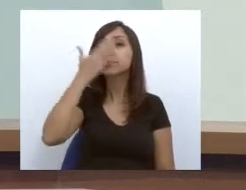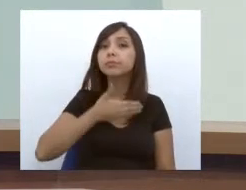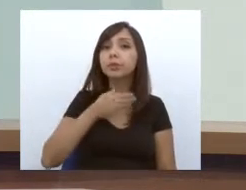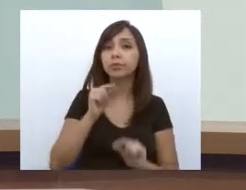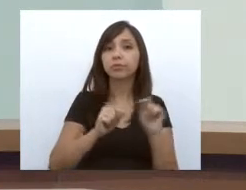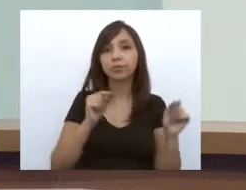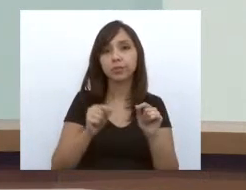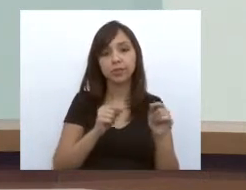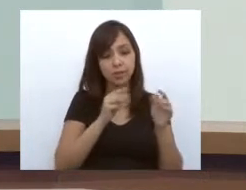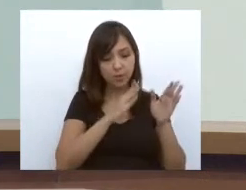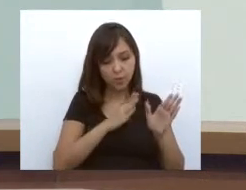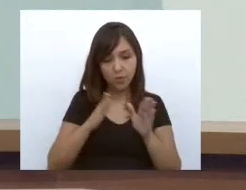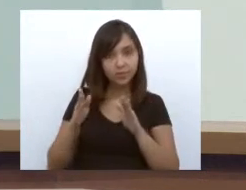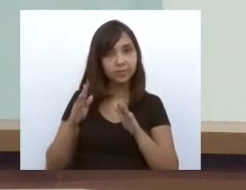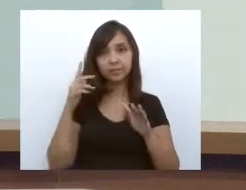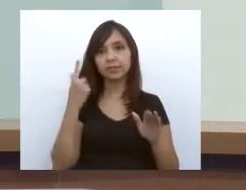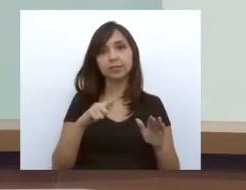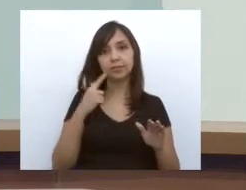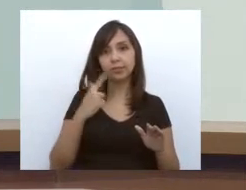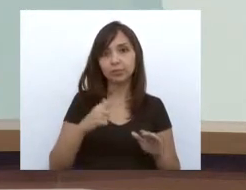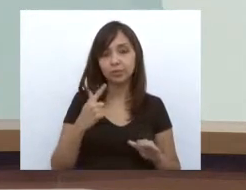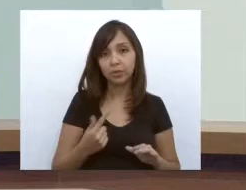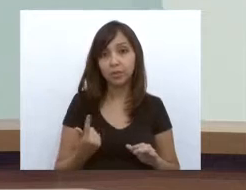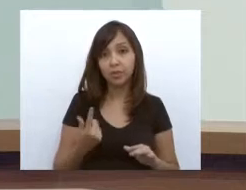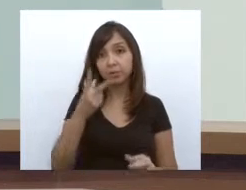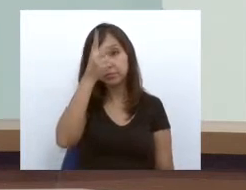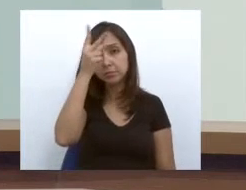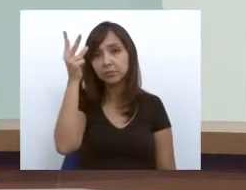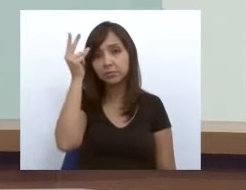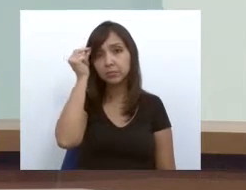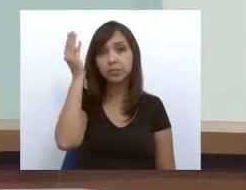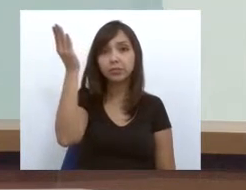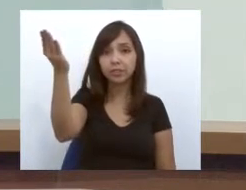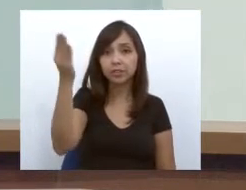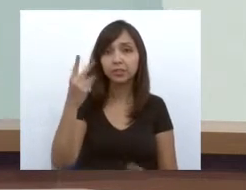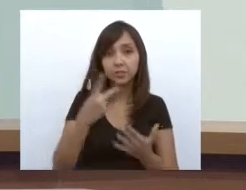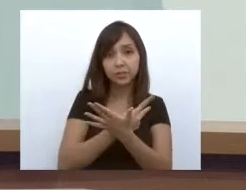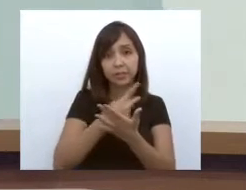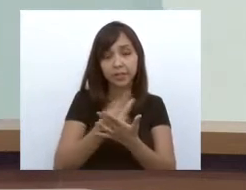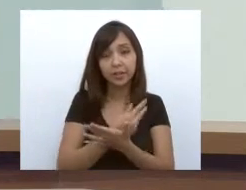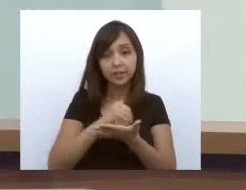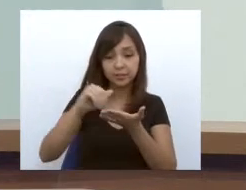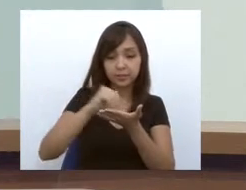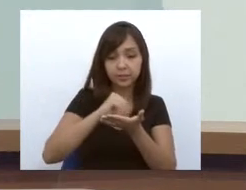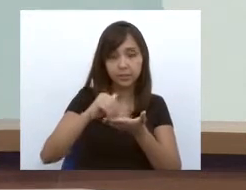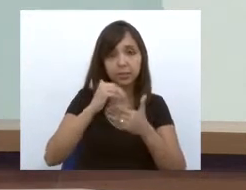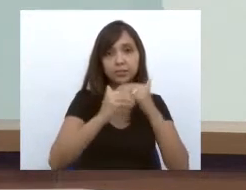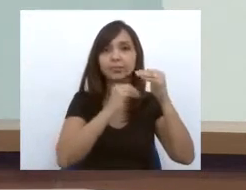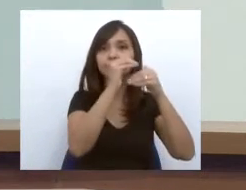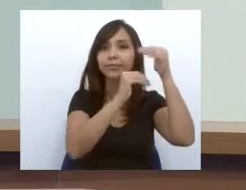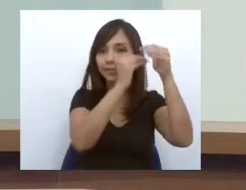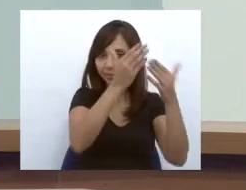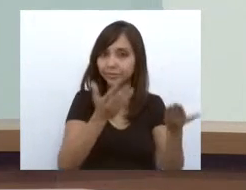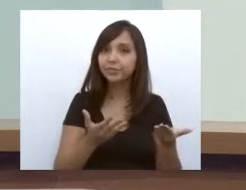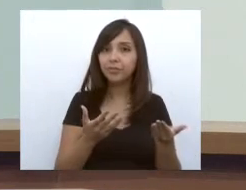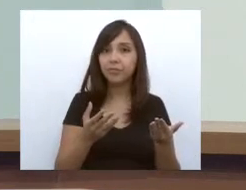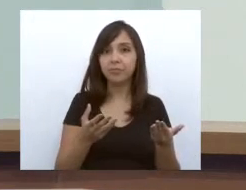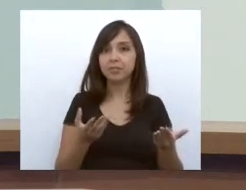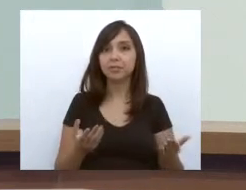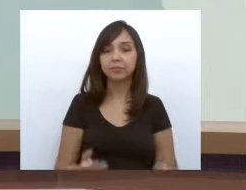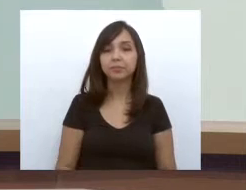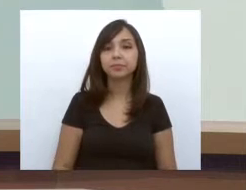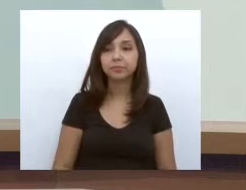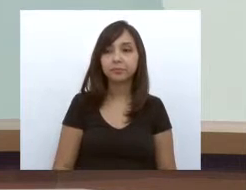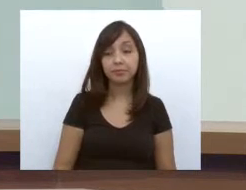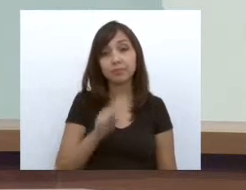a desorganização da Prefeitura Municipal, da Secretaria de Desenvolvimento Social, ao qual está